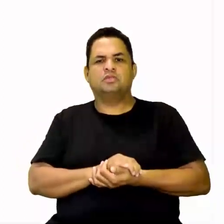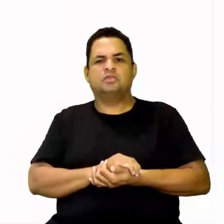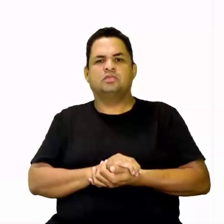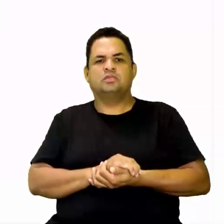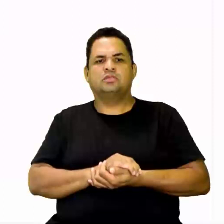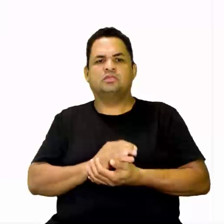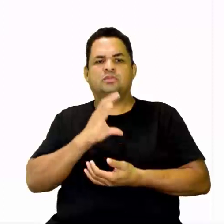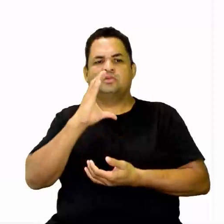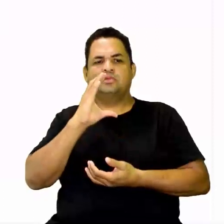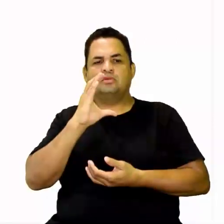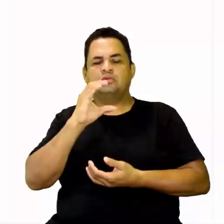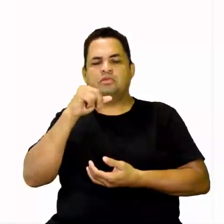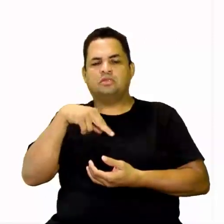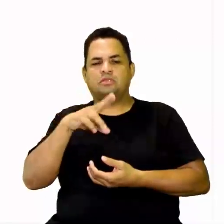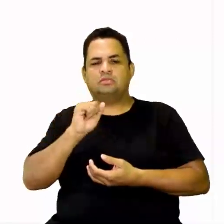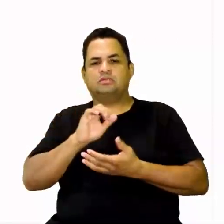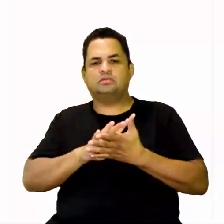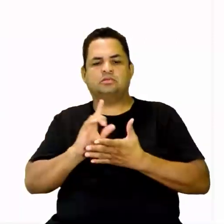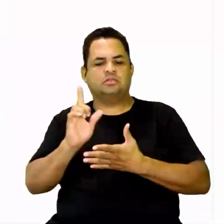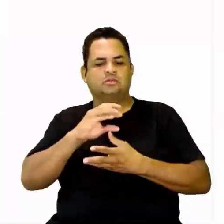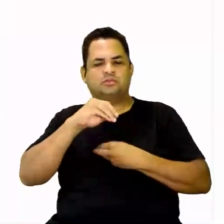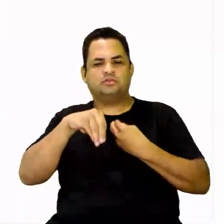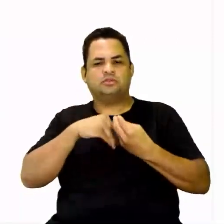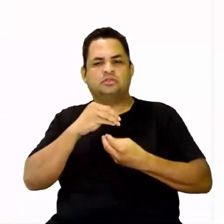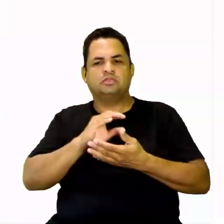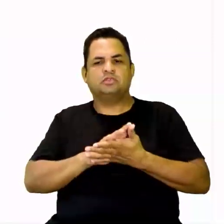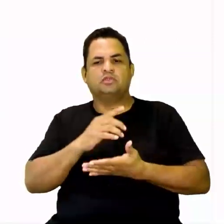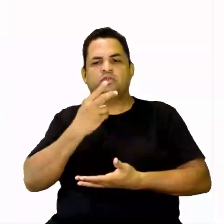cloreto de sódio não dissolvido,